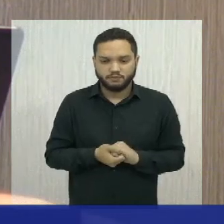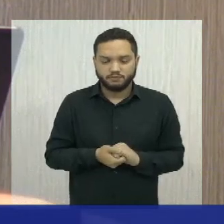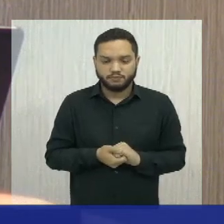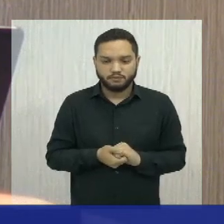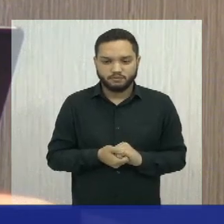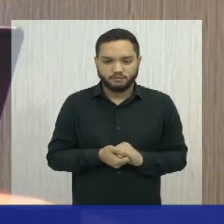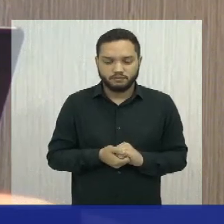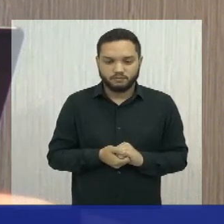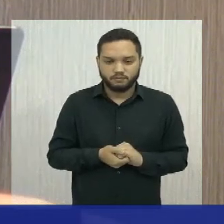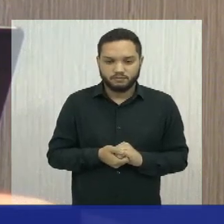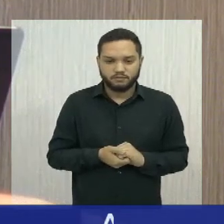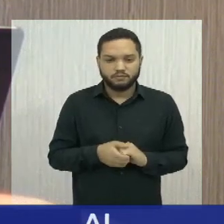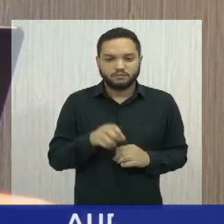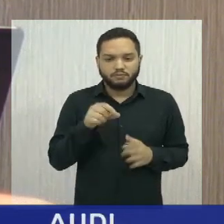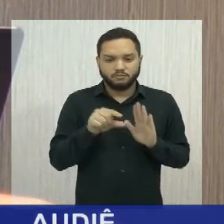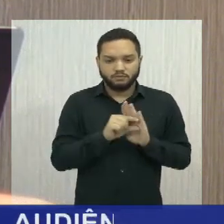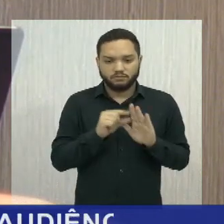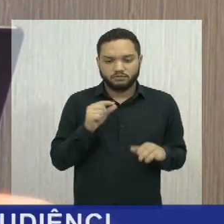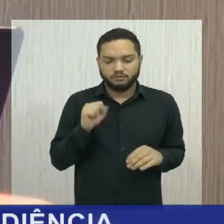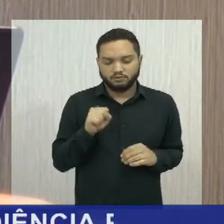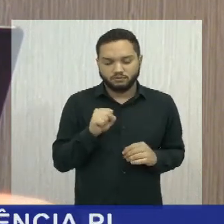E no